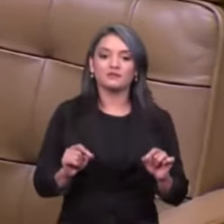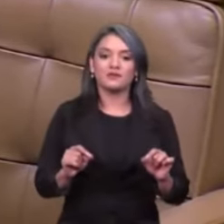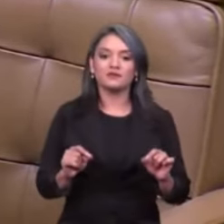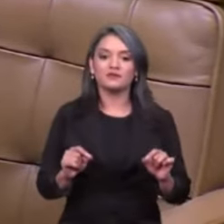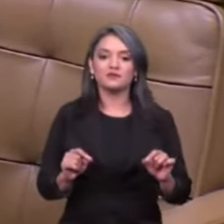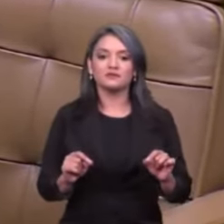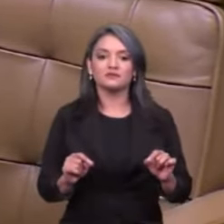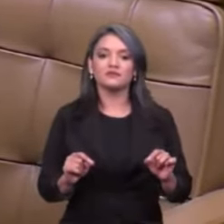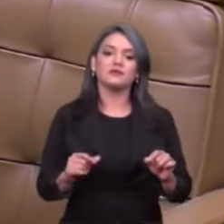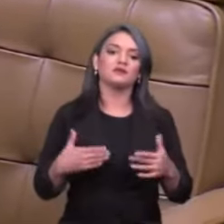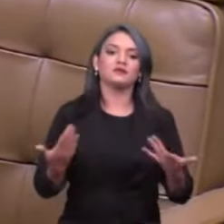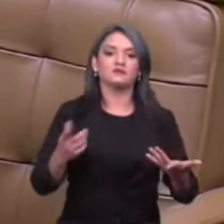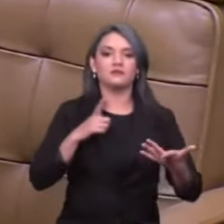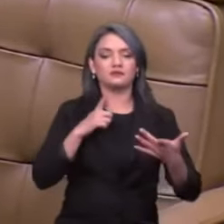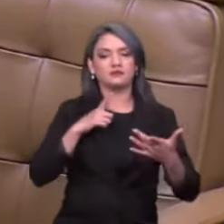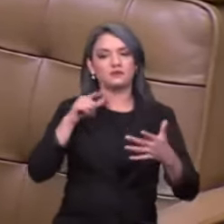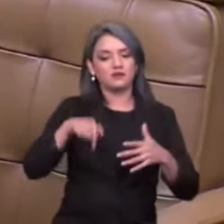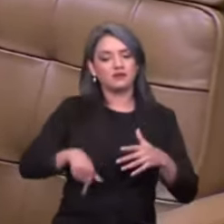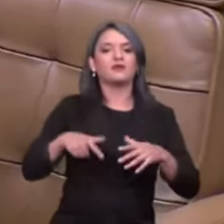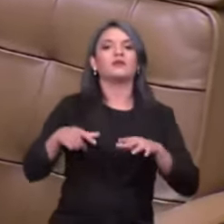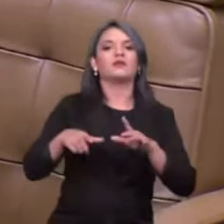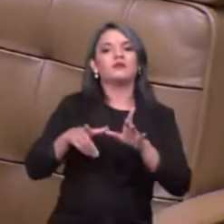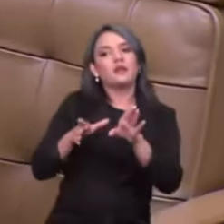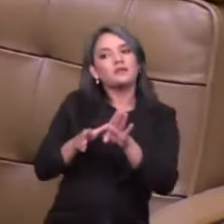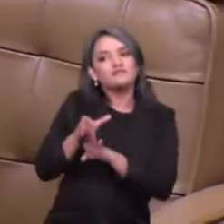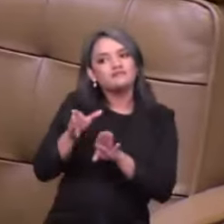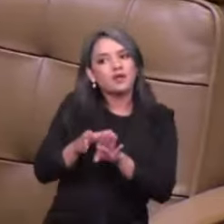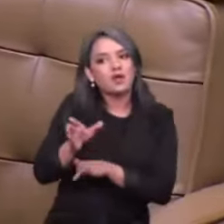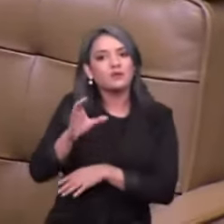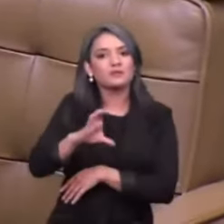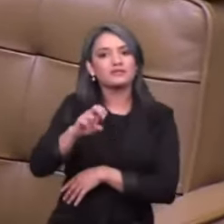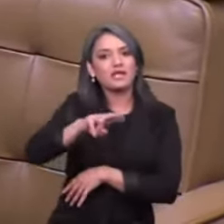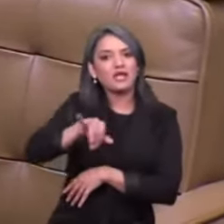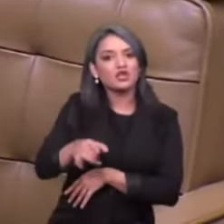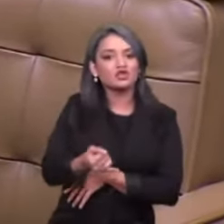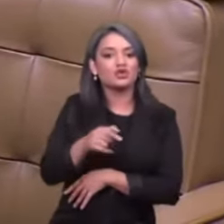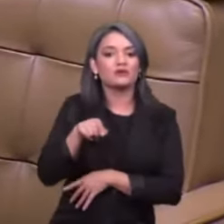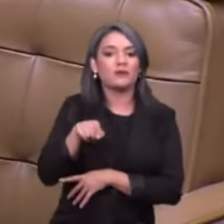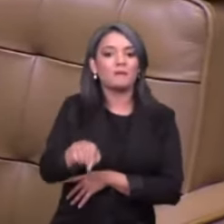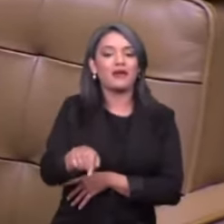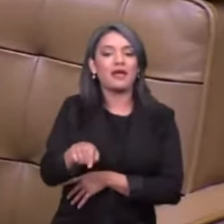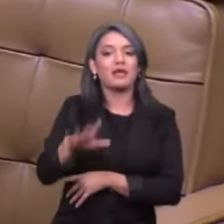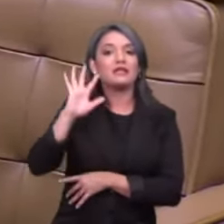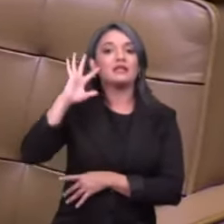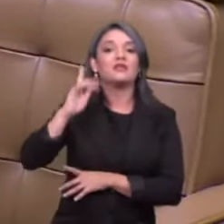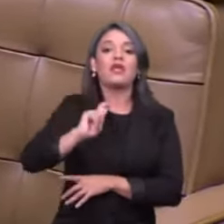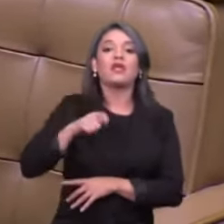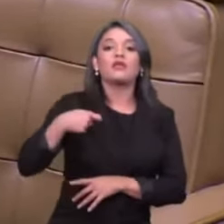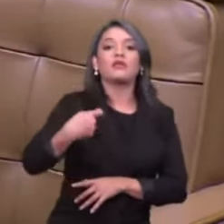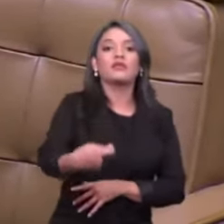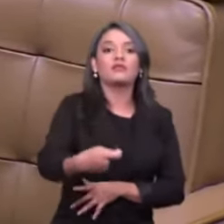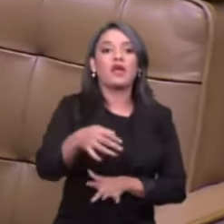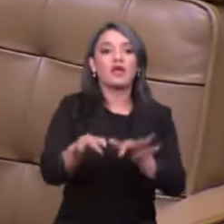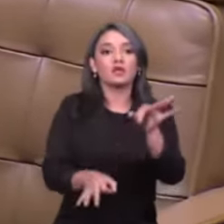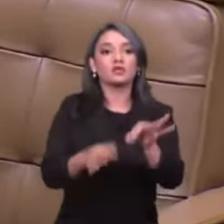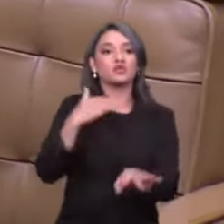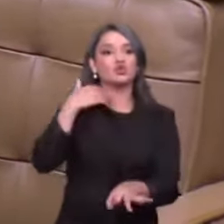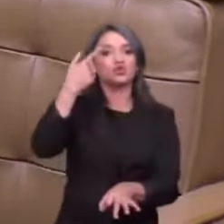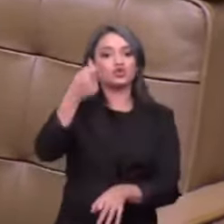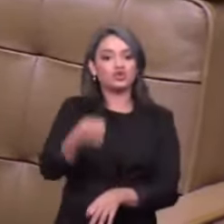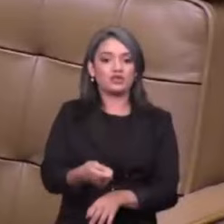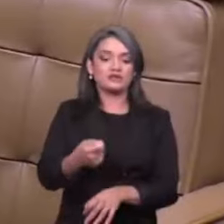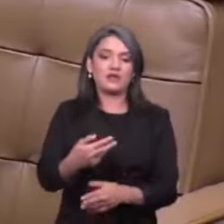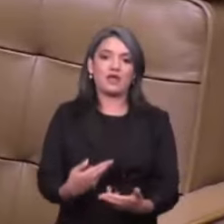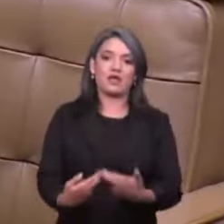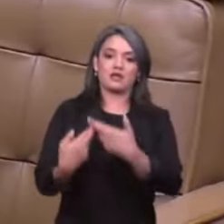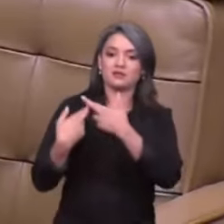tem recomendações para o CNJ para tomar providências quanto ao juízo competente em relação a essa matéria, que não seria,